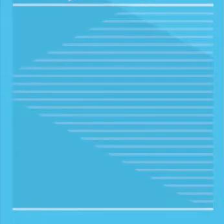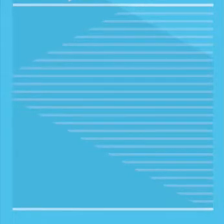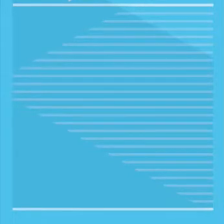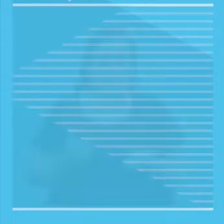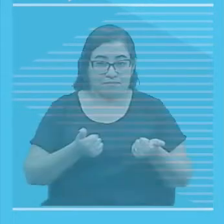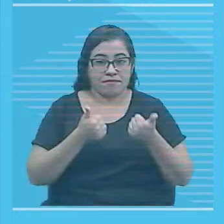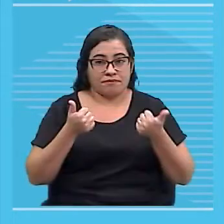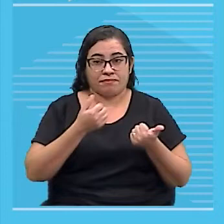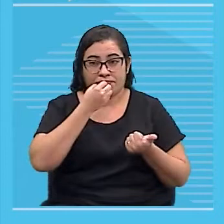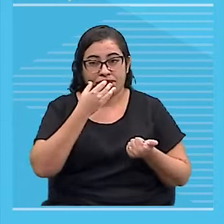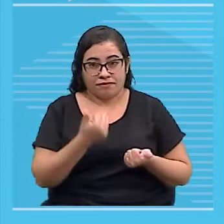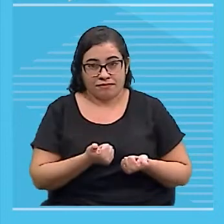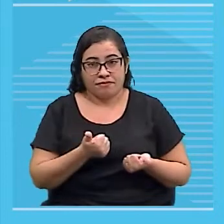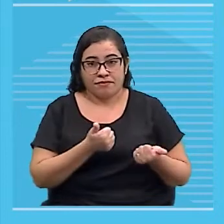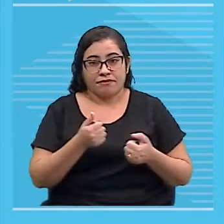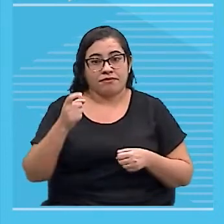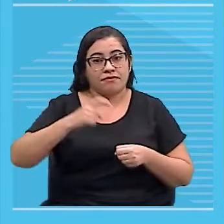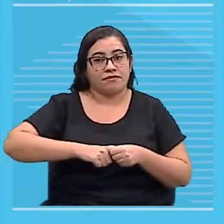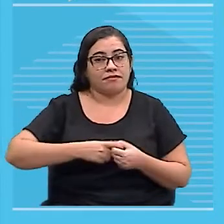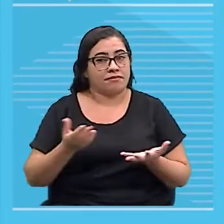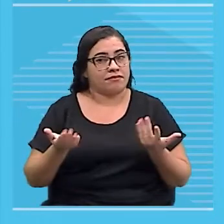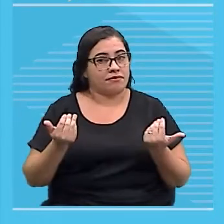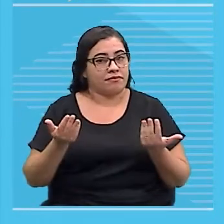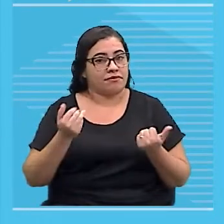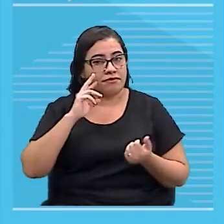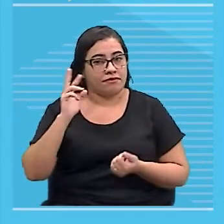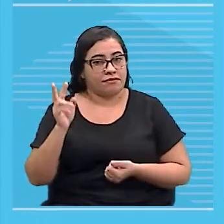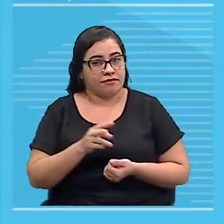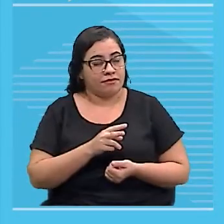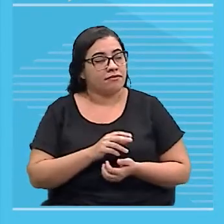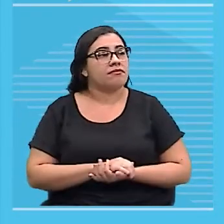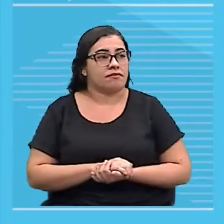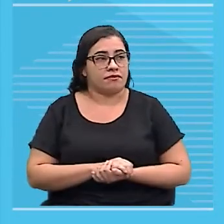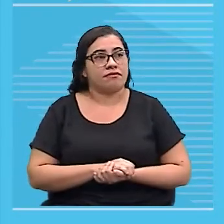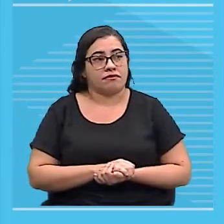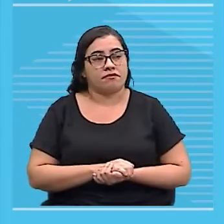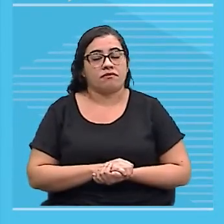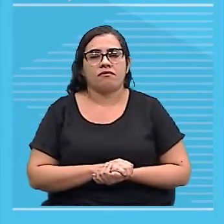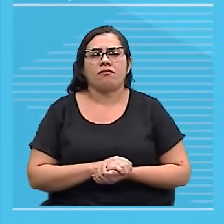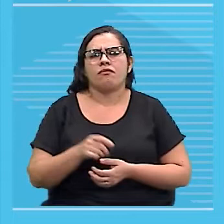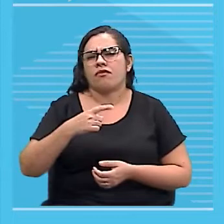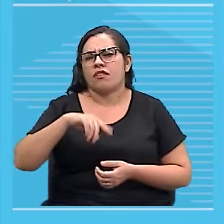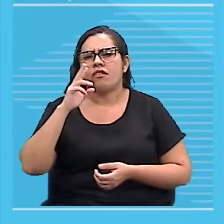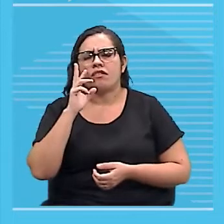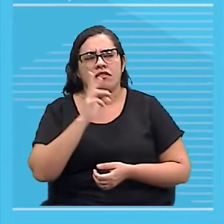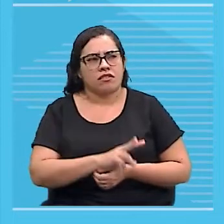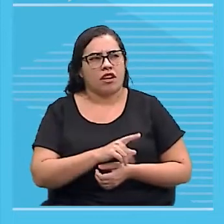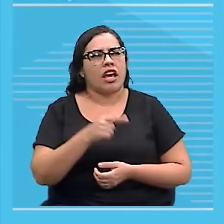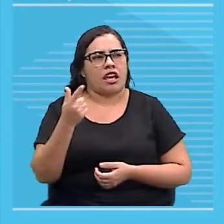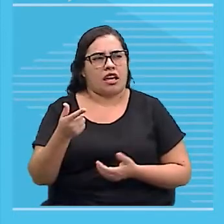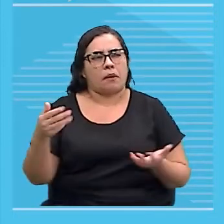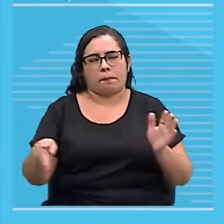Muito bem, meus queridos, voltamos e vamos lá, galerinha. Jovens, a gente viu essa primeira expressão